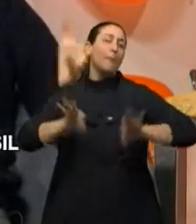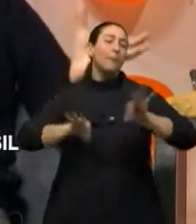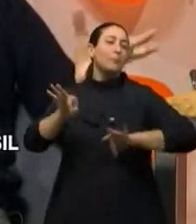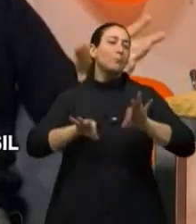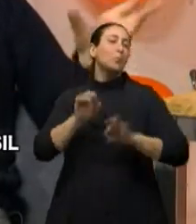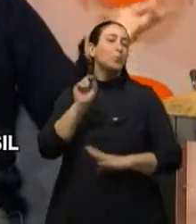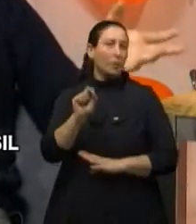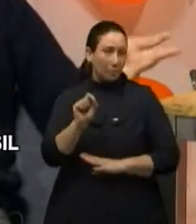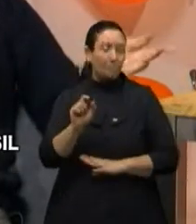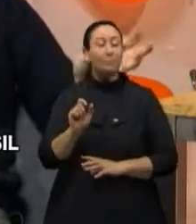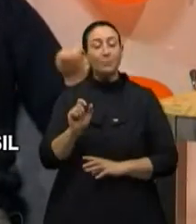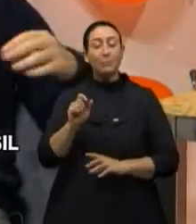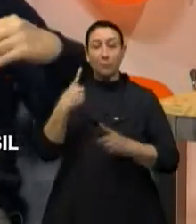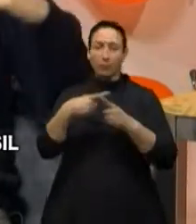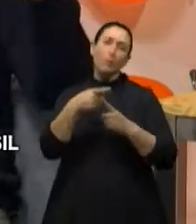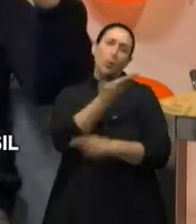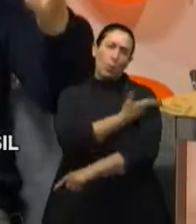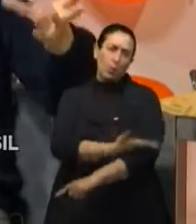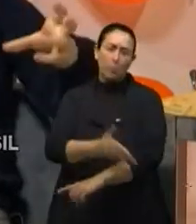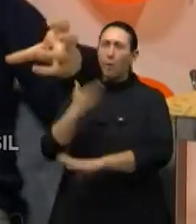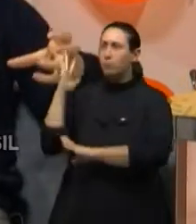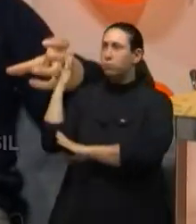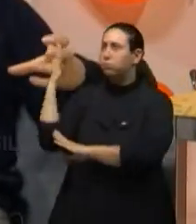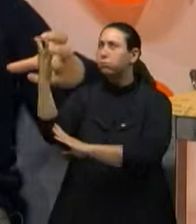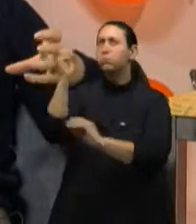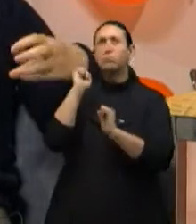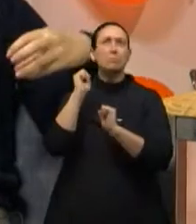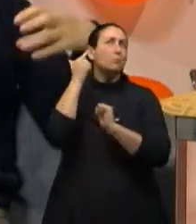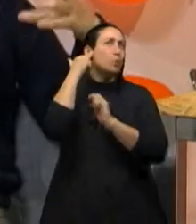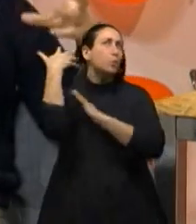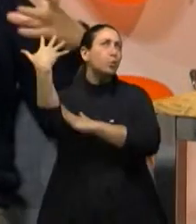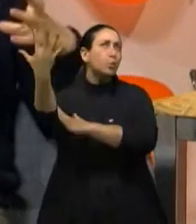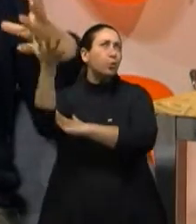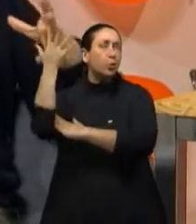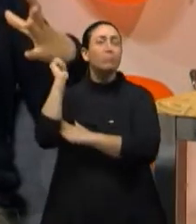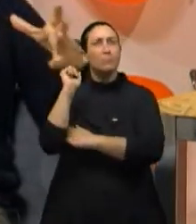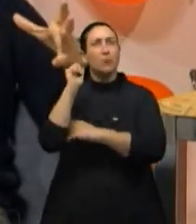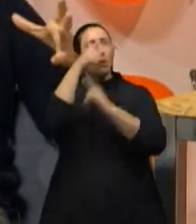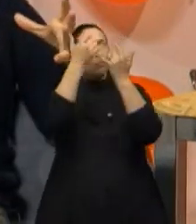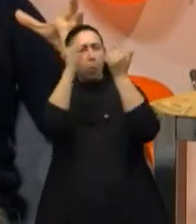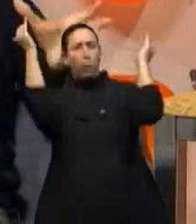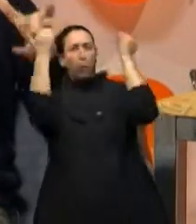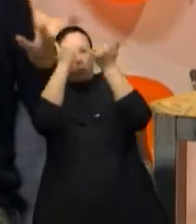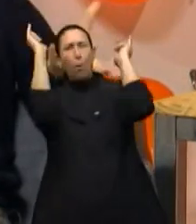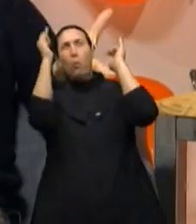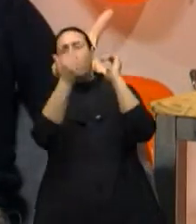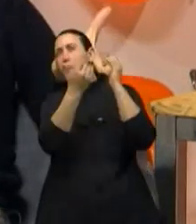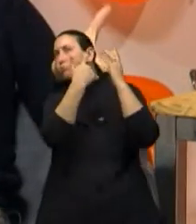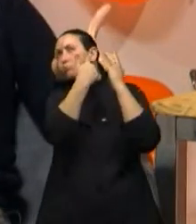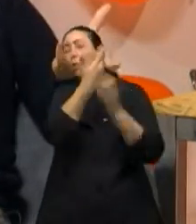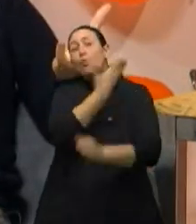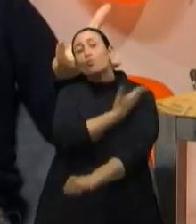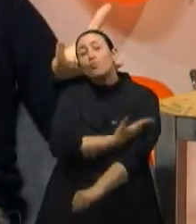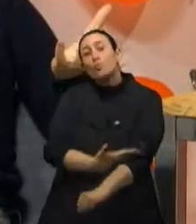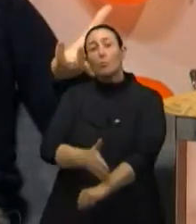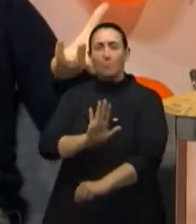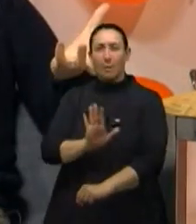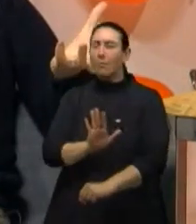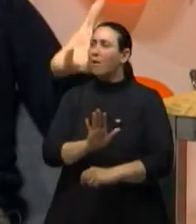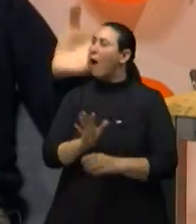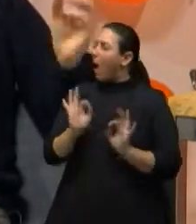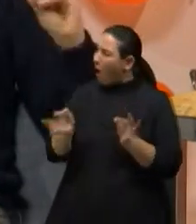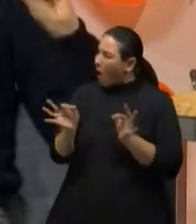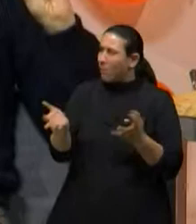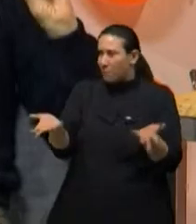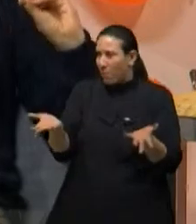ruídos ambientais naturais como trovões né alguns ruídos da natureza quer dizer que a gente já vem com